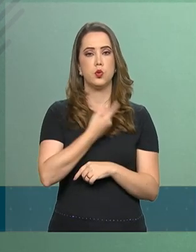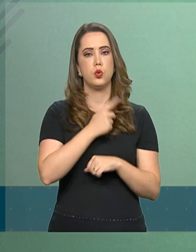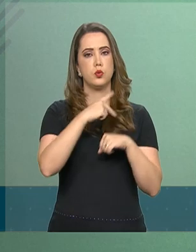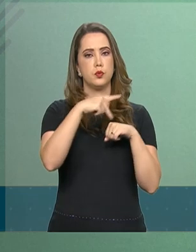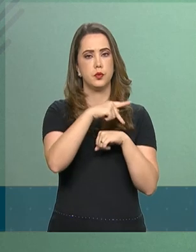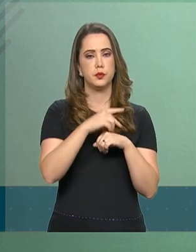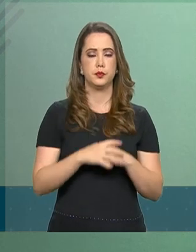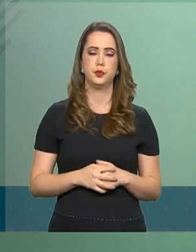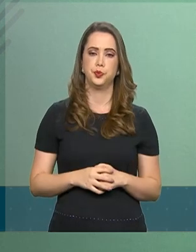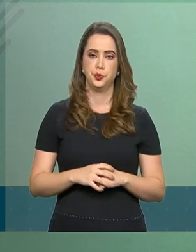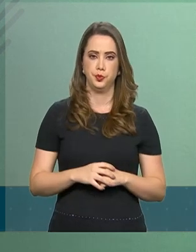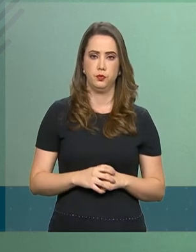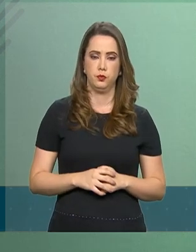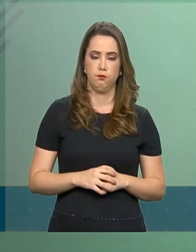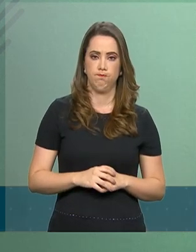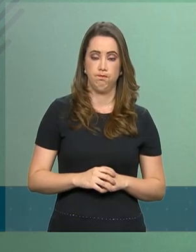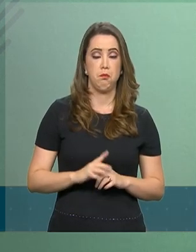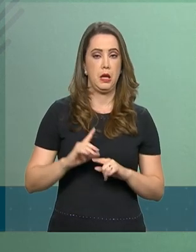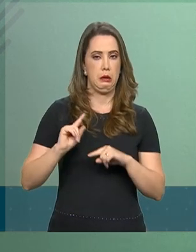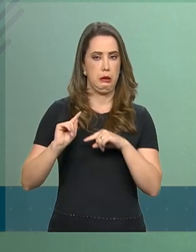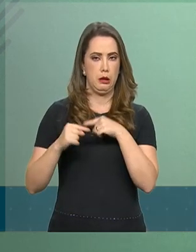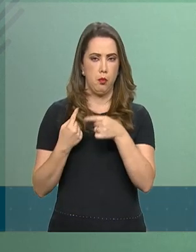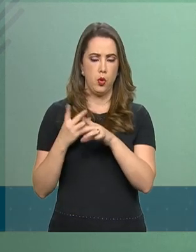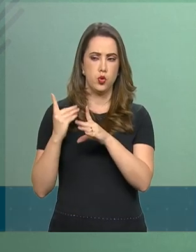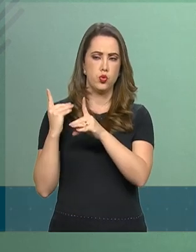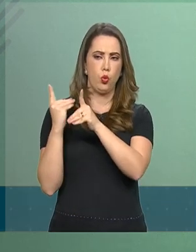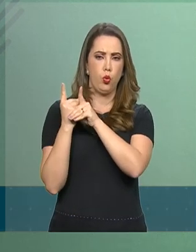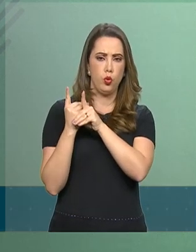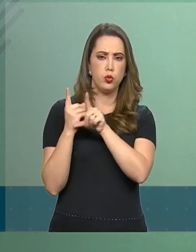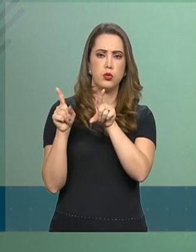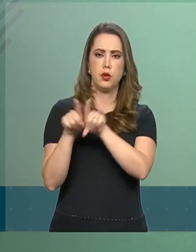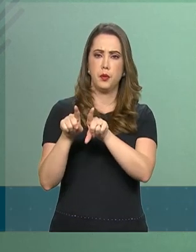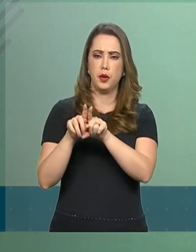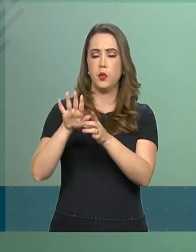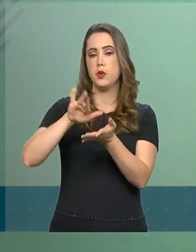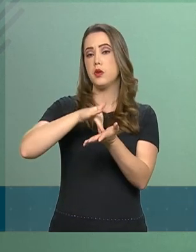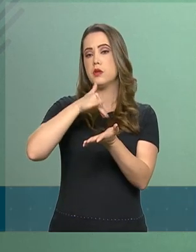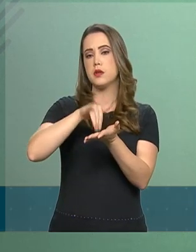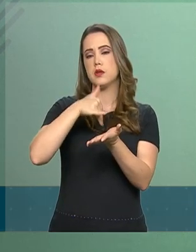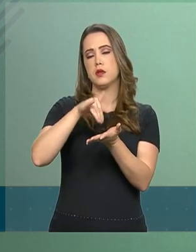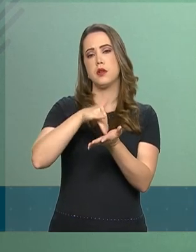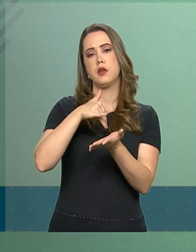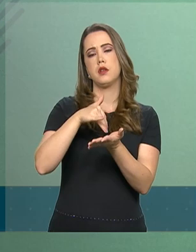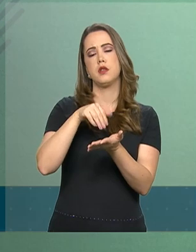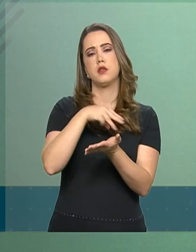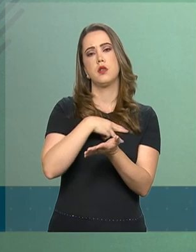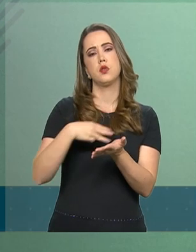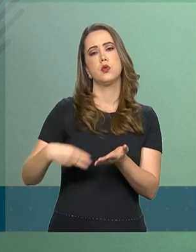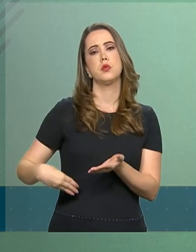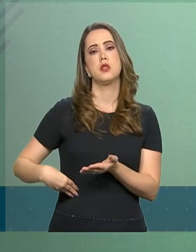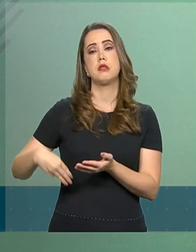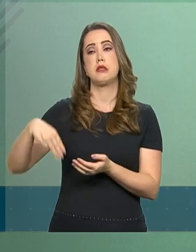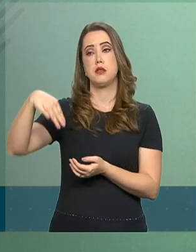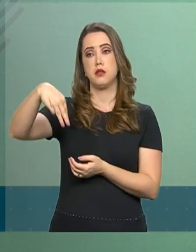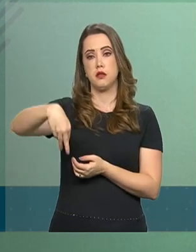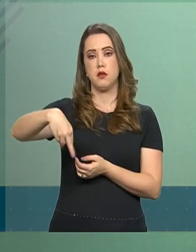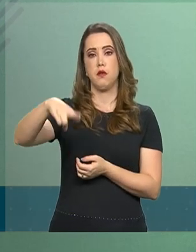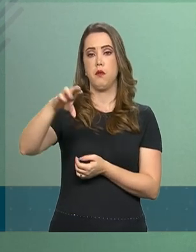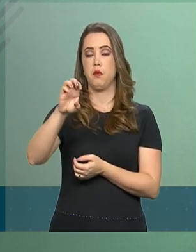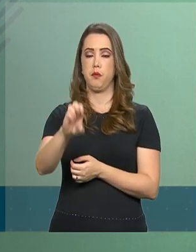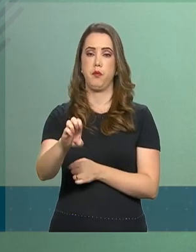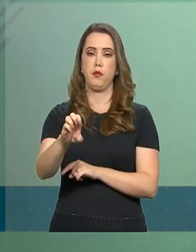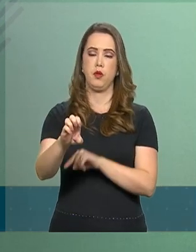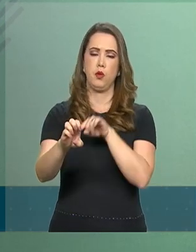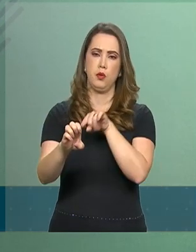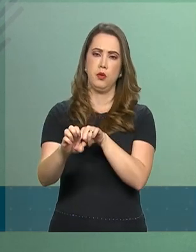país em seguida encontrou-se com a secretária geral do ministério das relações exteriores